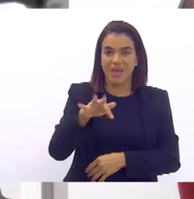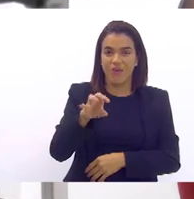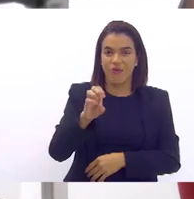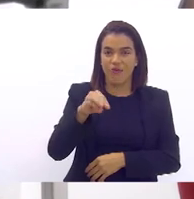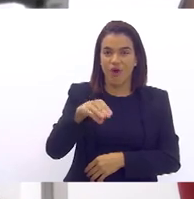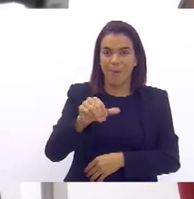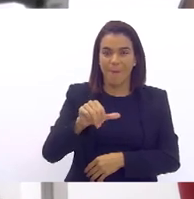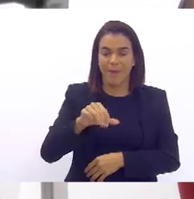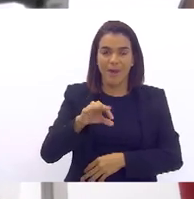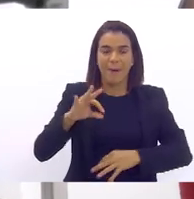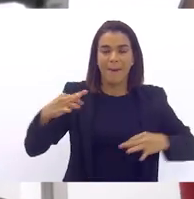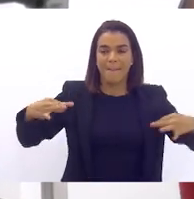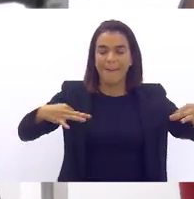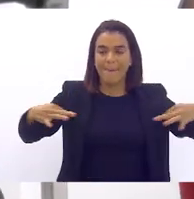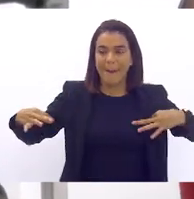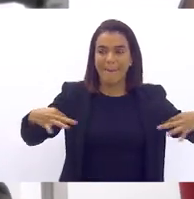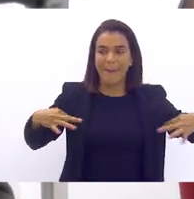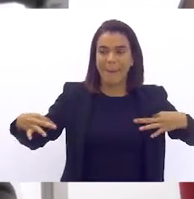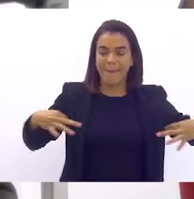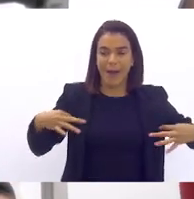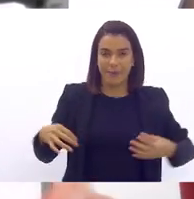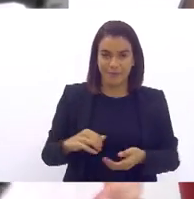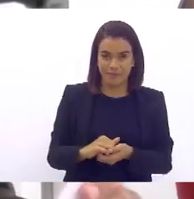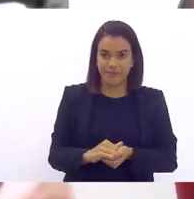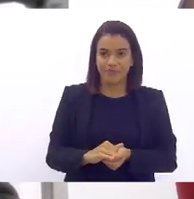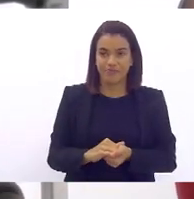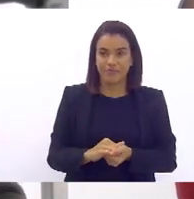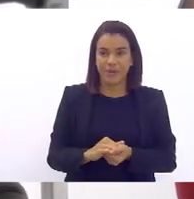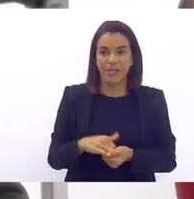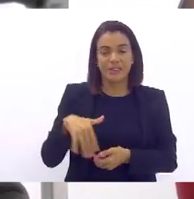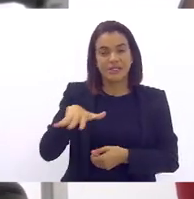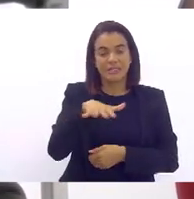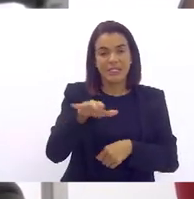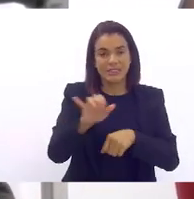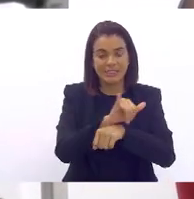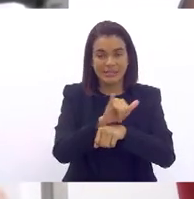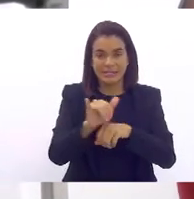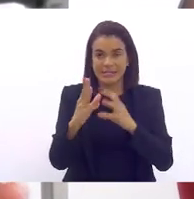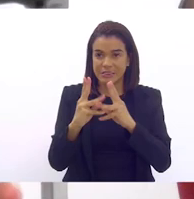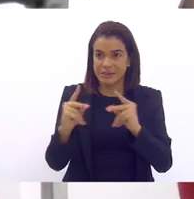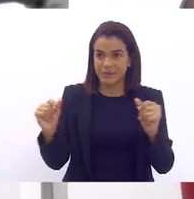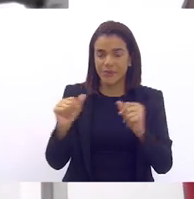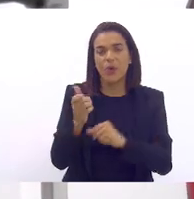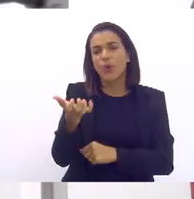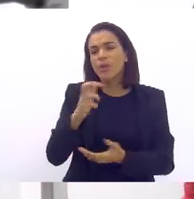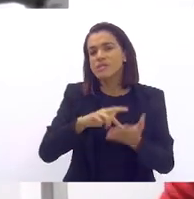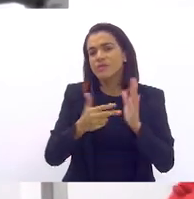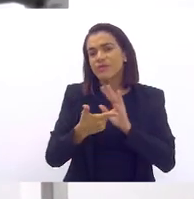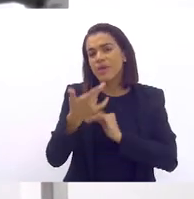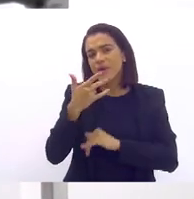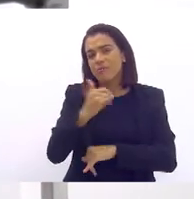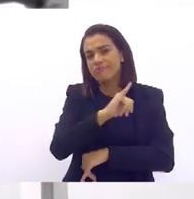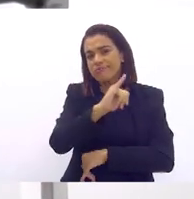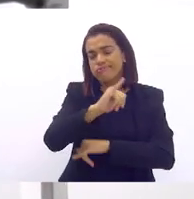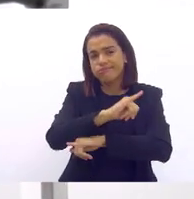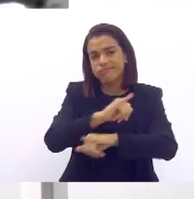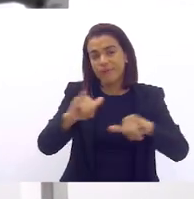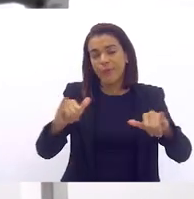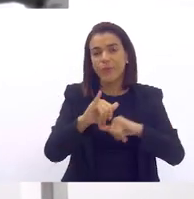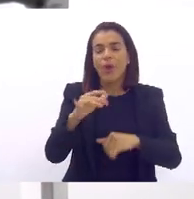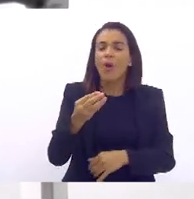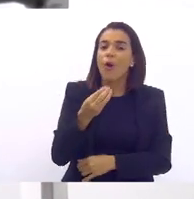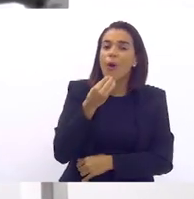eh já consagrado aí nesse nesse nessa estratégia de cura o que eu quero dizer eh qual é a